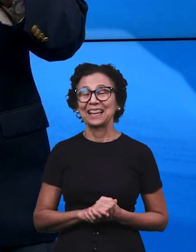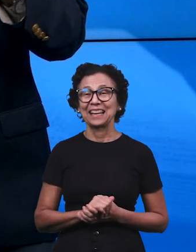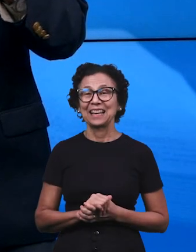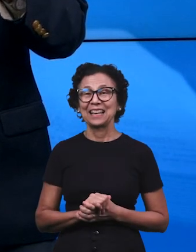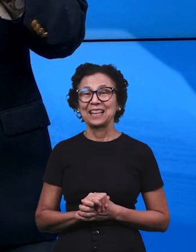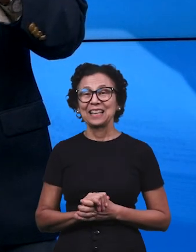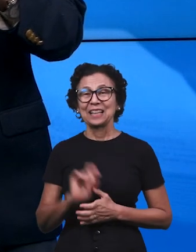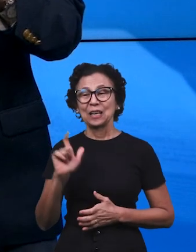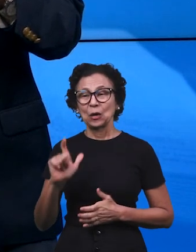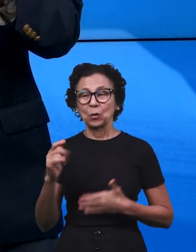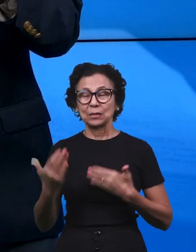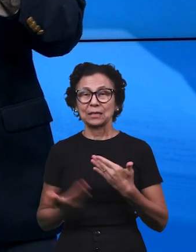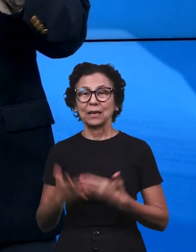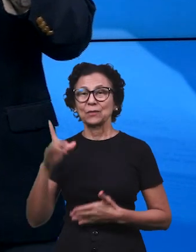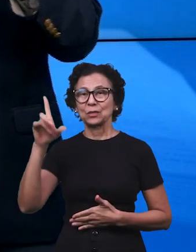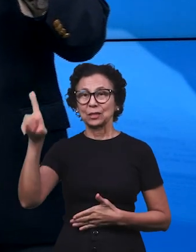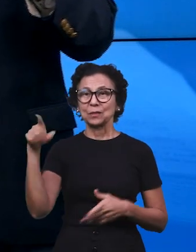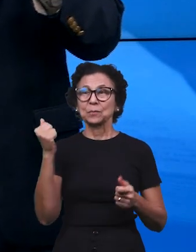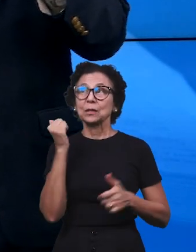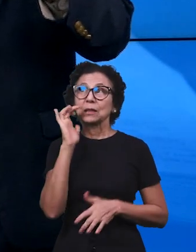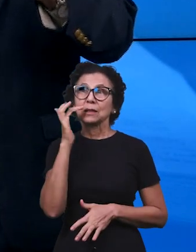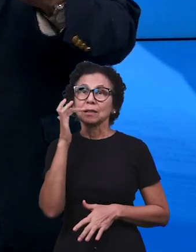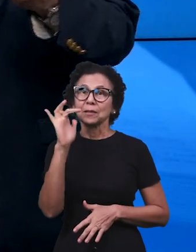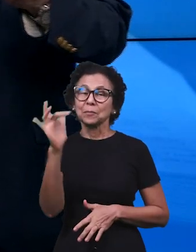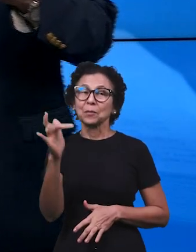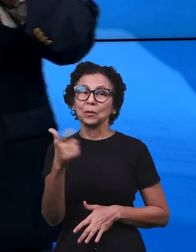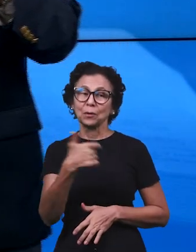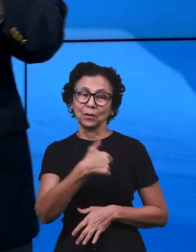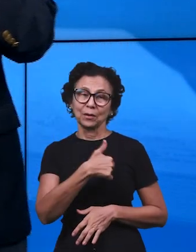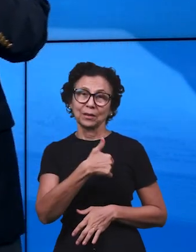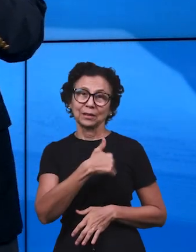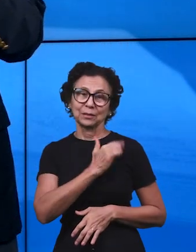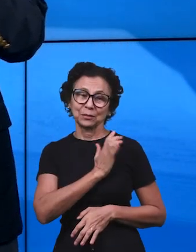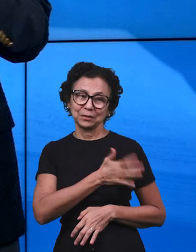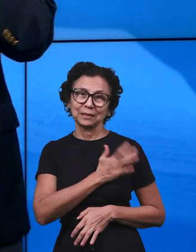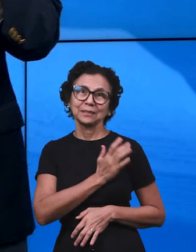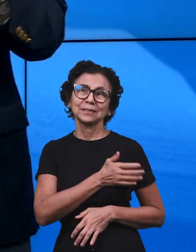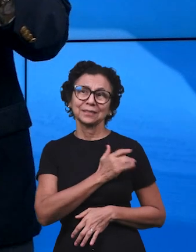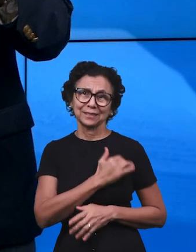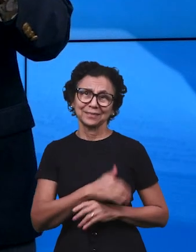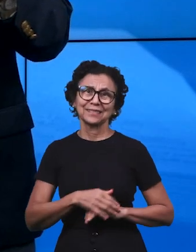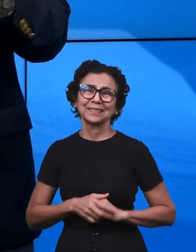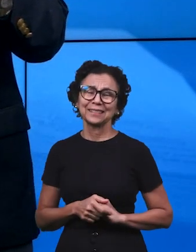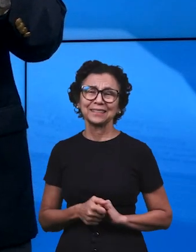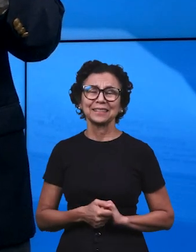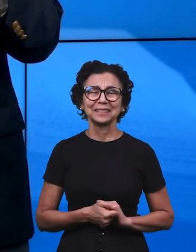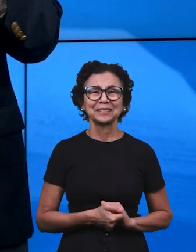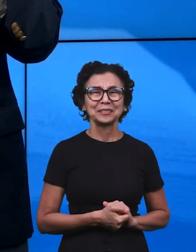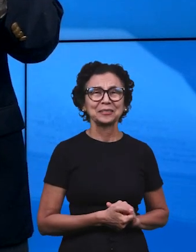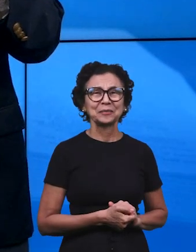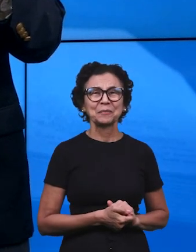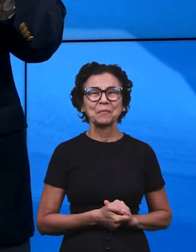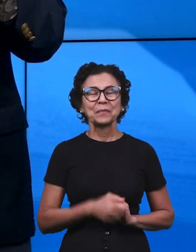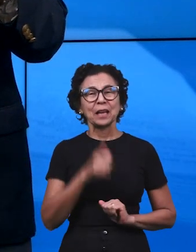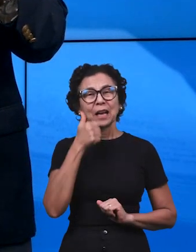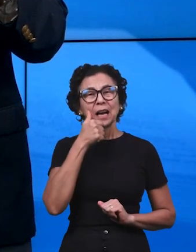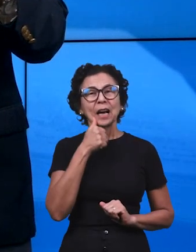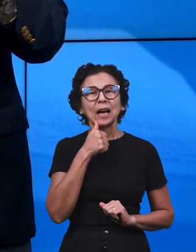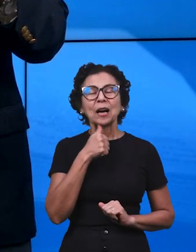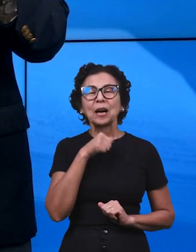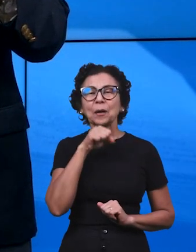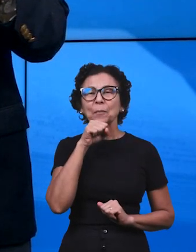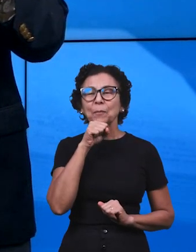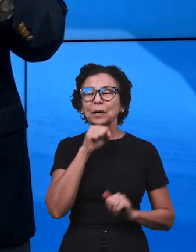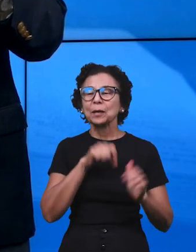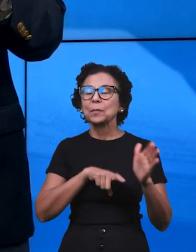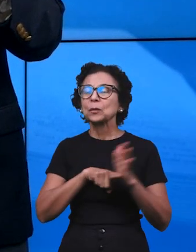de Deus, ele deve ter mesmo, o temor do Senhor no seu coração, E muito bem a resposta quando a mamãe